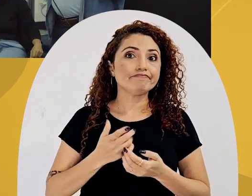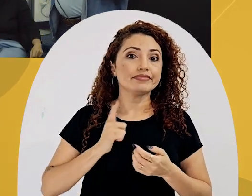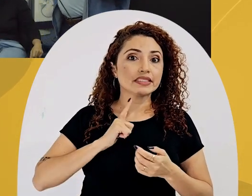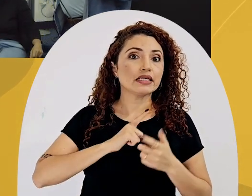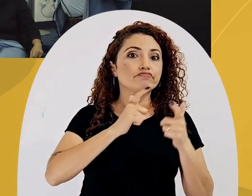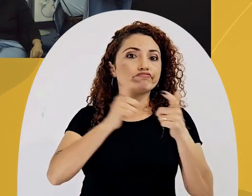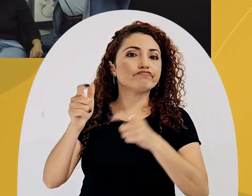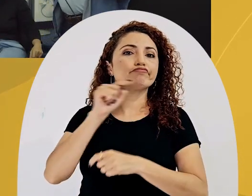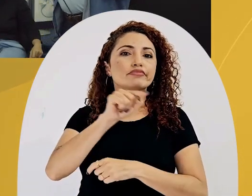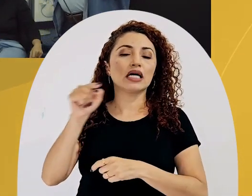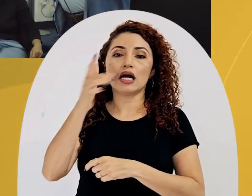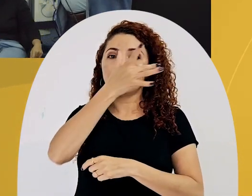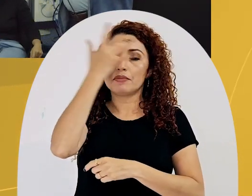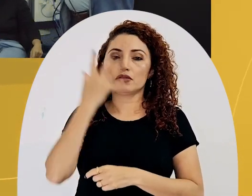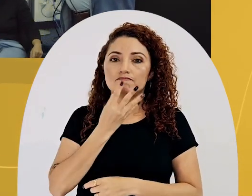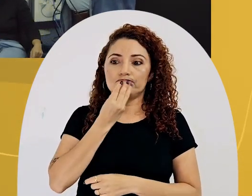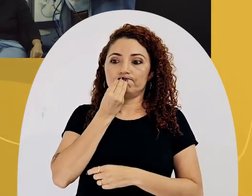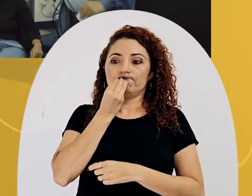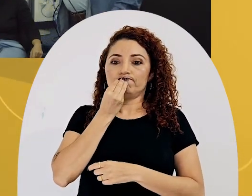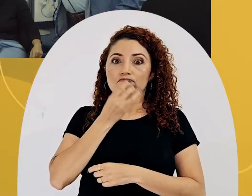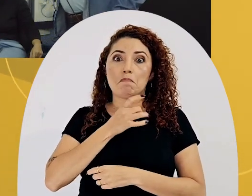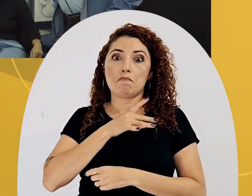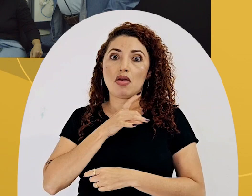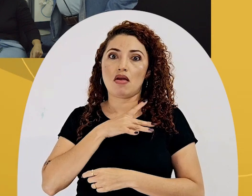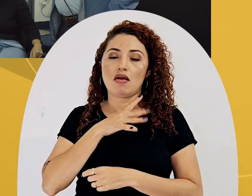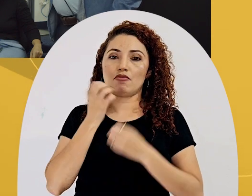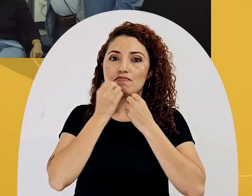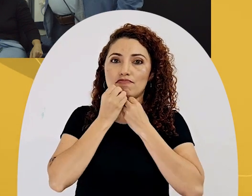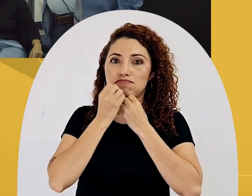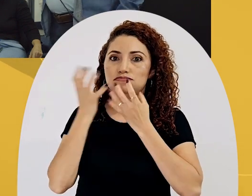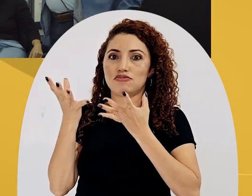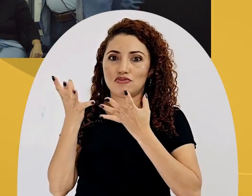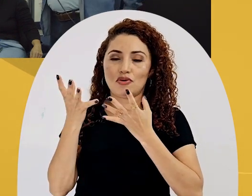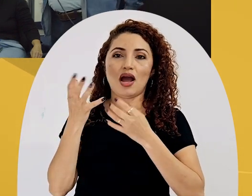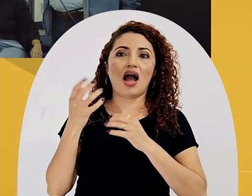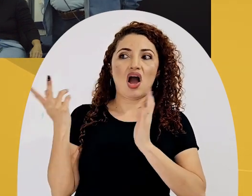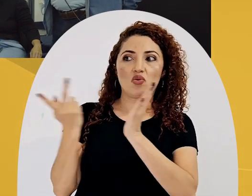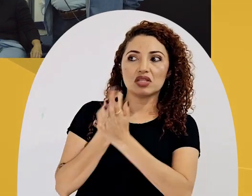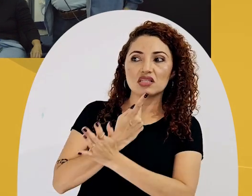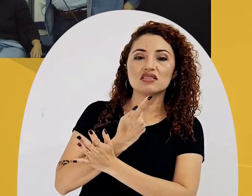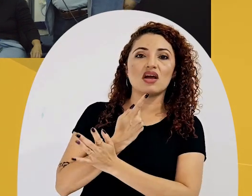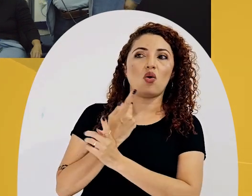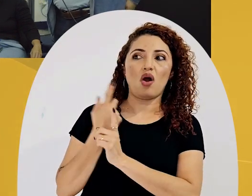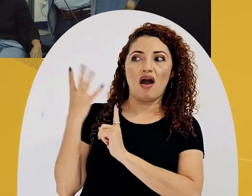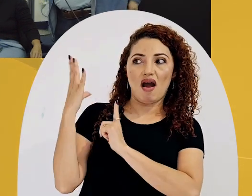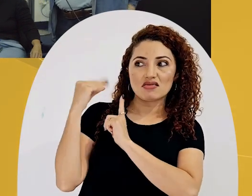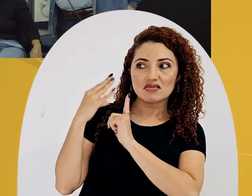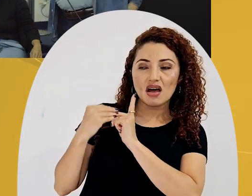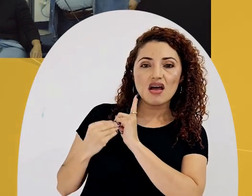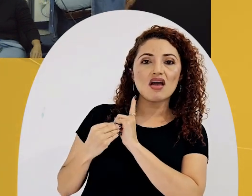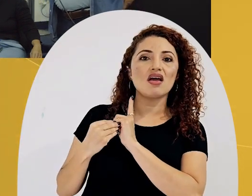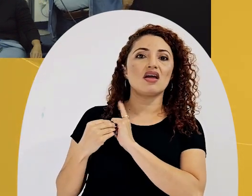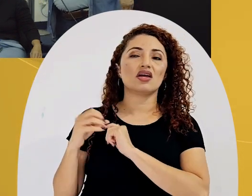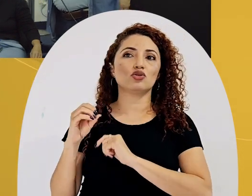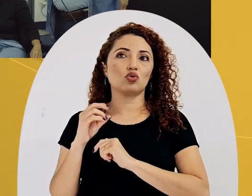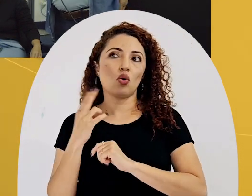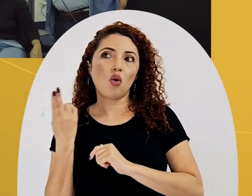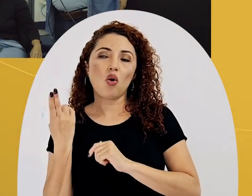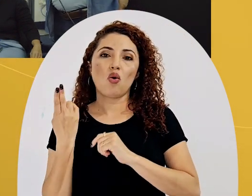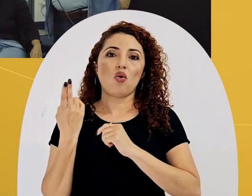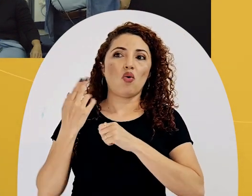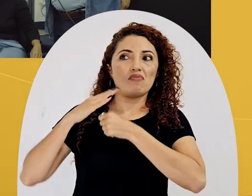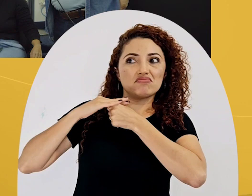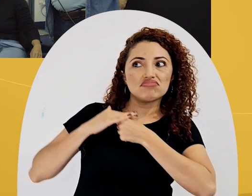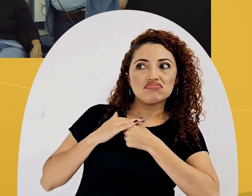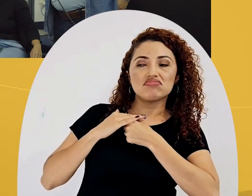muitos lugares as pessoas não falam porque não se sentem seguras de falar sobre assédio, né, de falar que